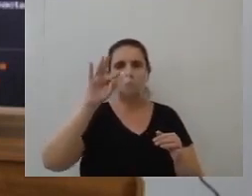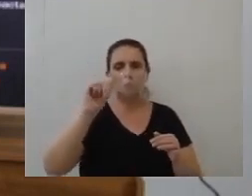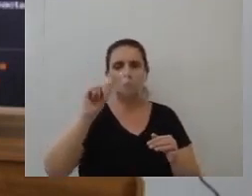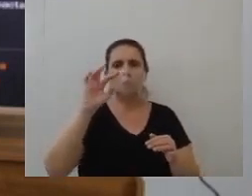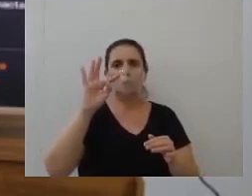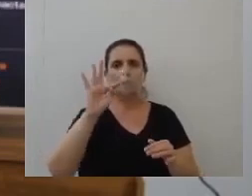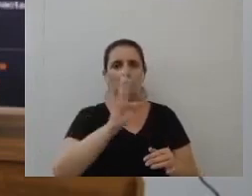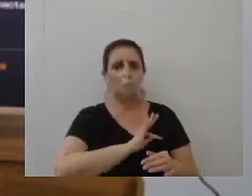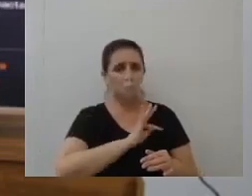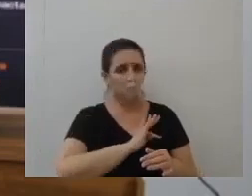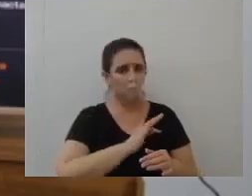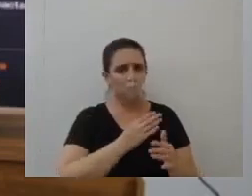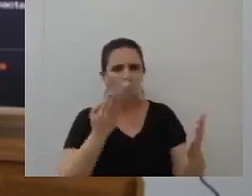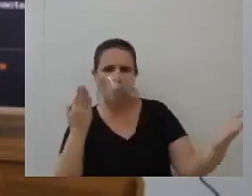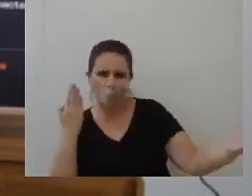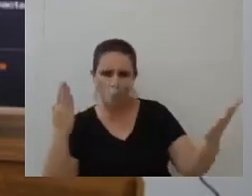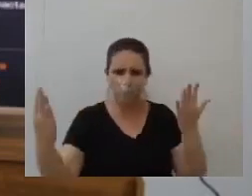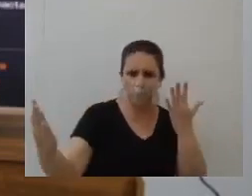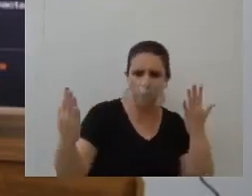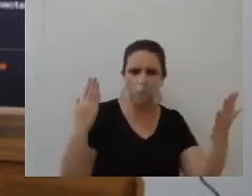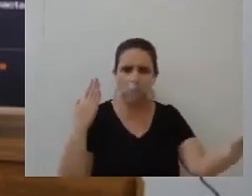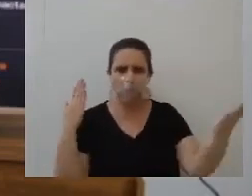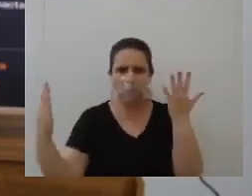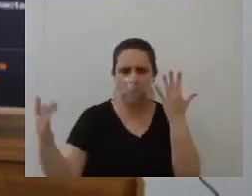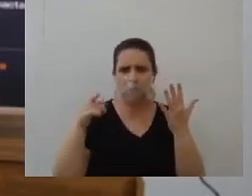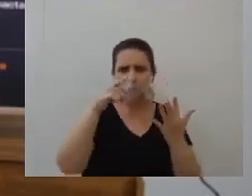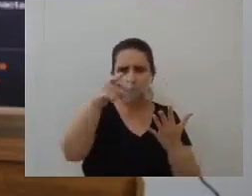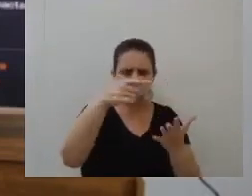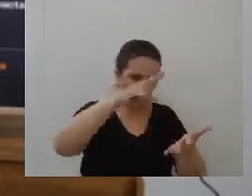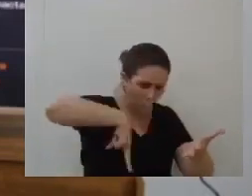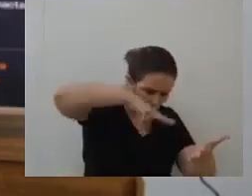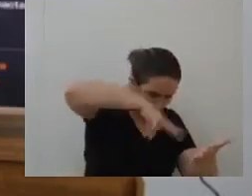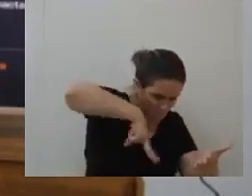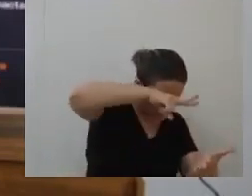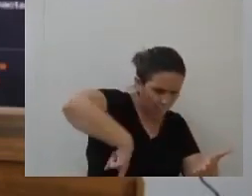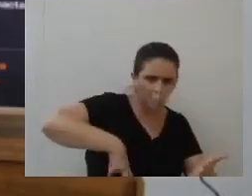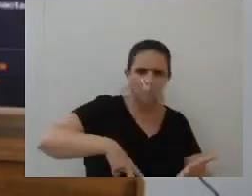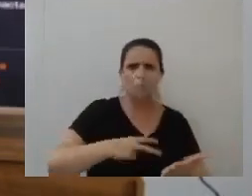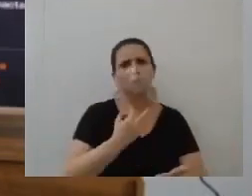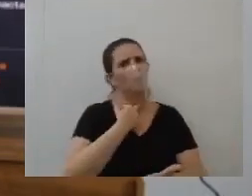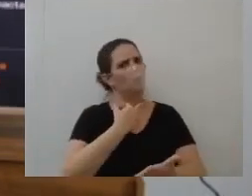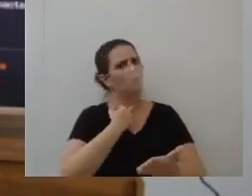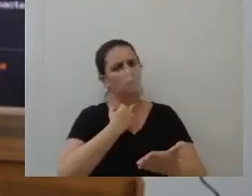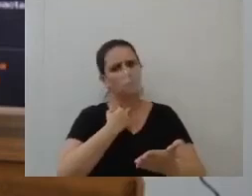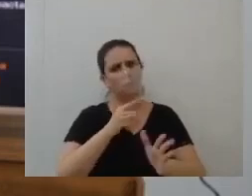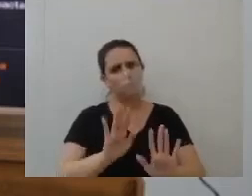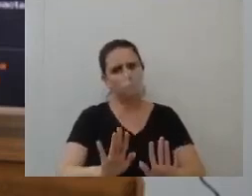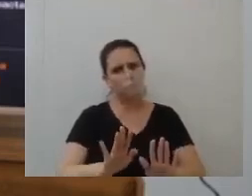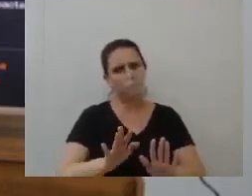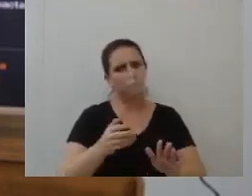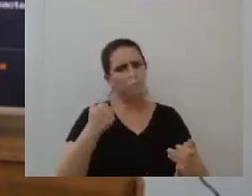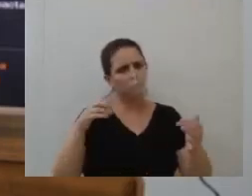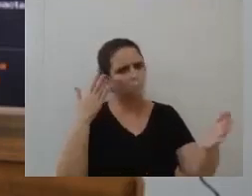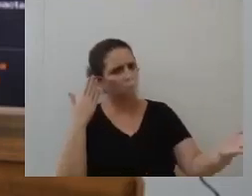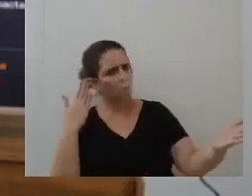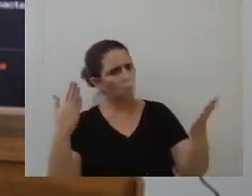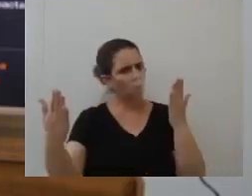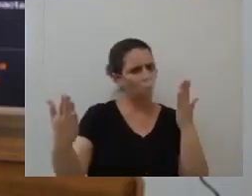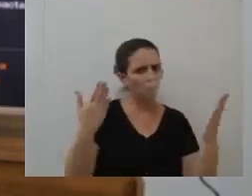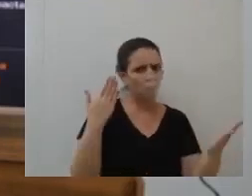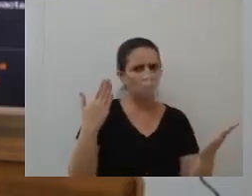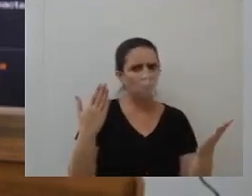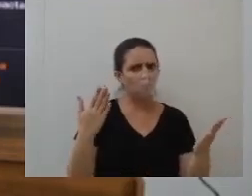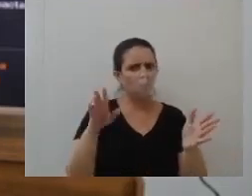científica. Vamos comparar essas duas coisas? É por isso que você, quando estiver lendo, não pode deixar de fazer essa apreciação. O